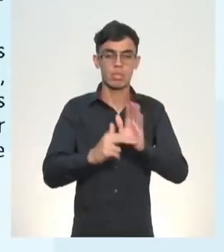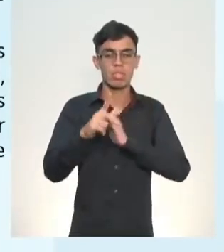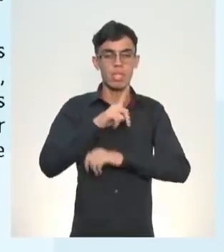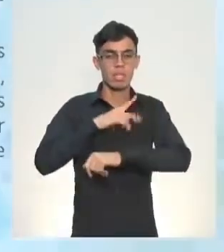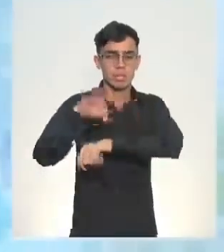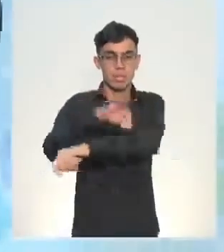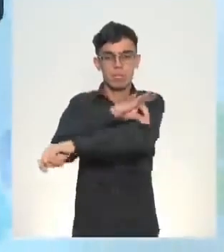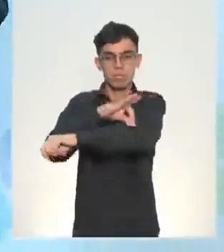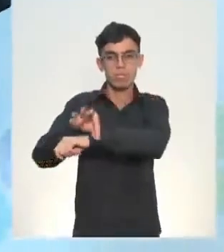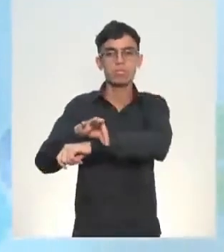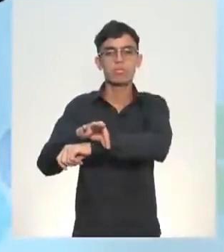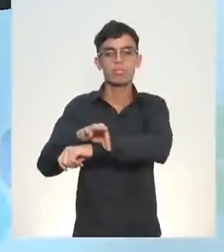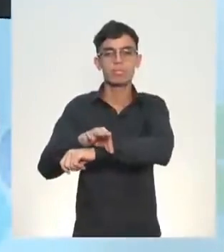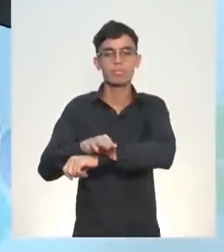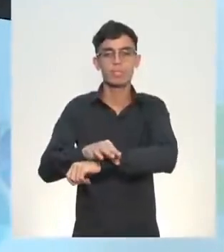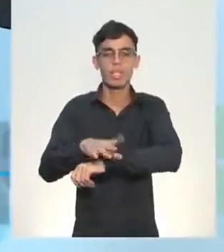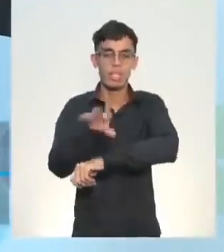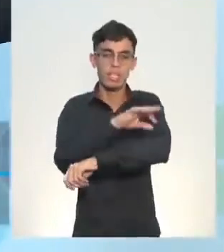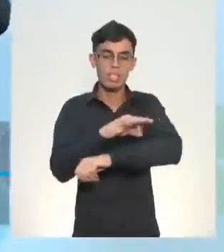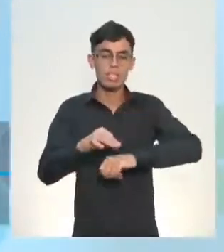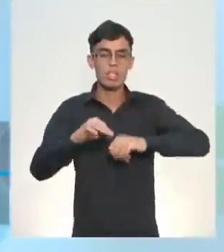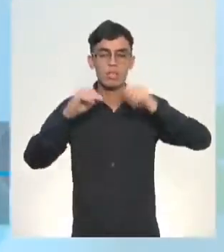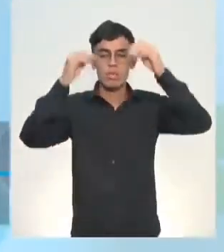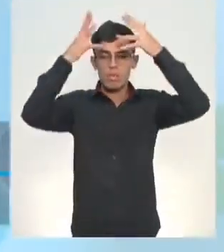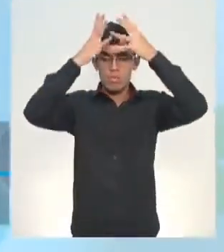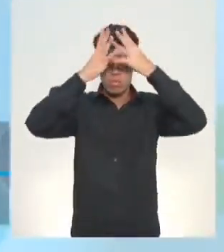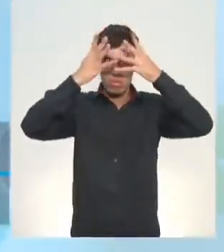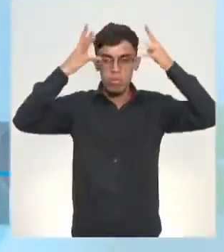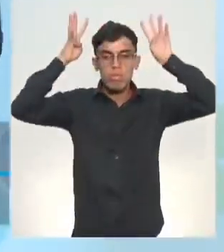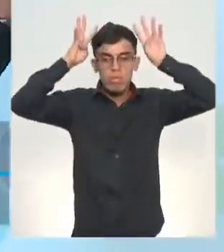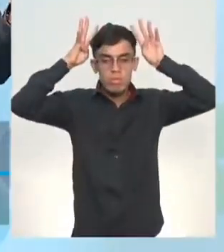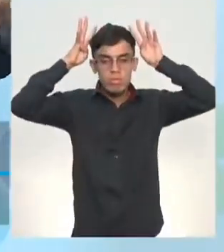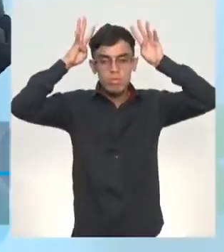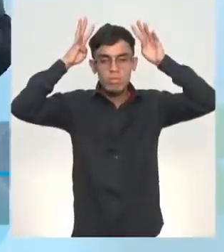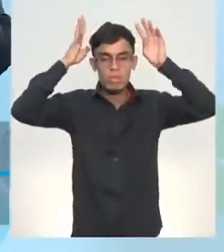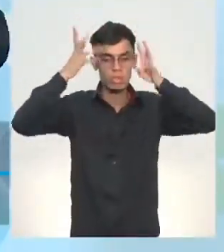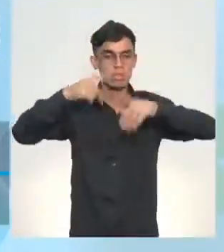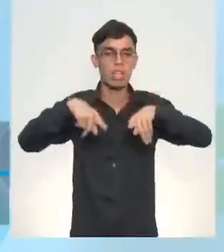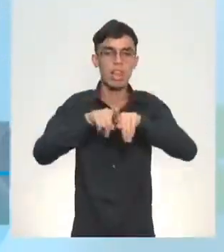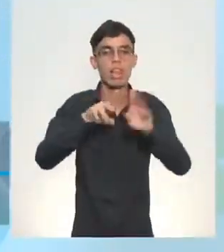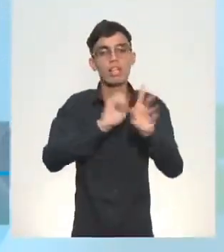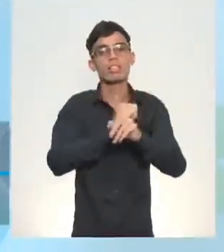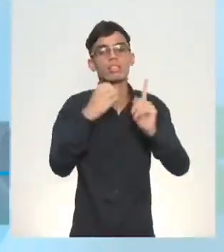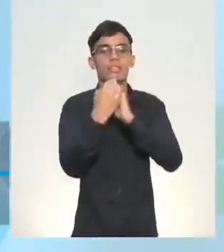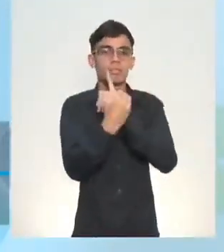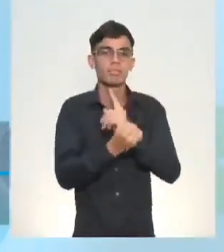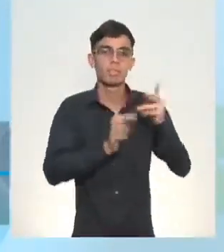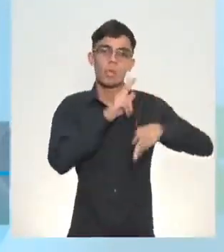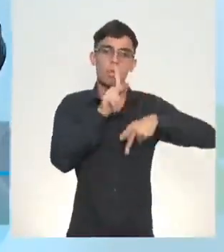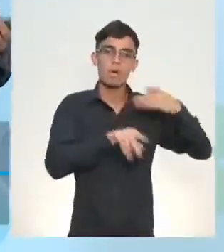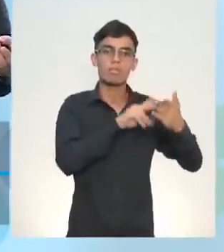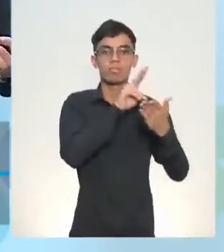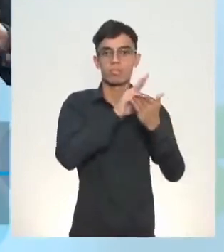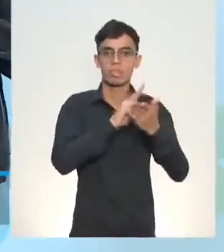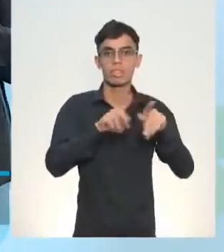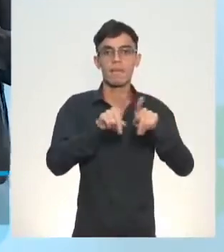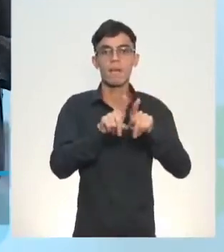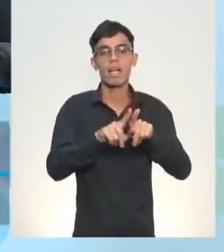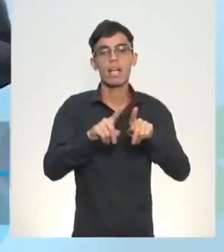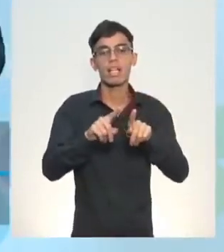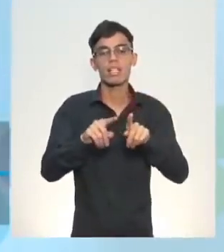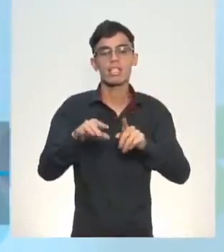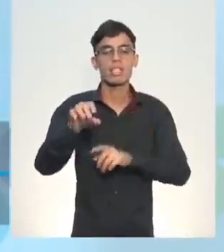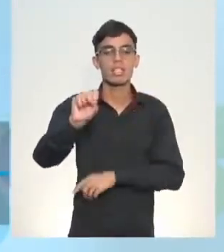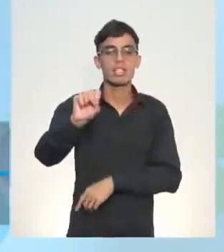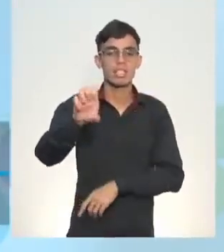tá? Da arquitetura das ocas, né, das construções das sociedades, das comunidades indígenas. A gente vê na